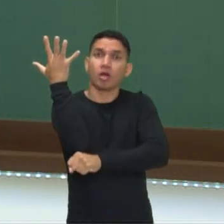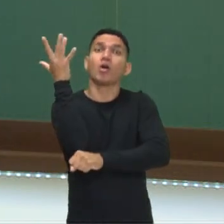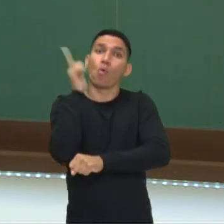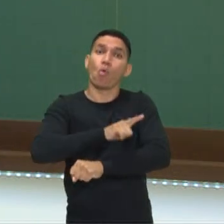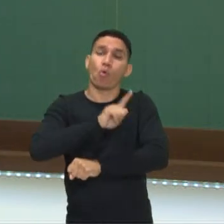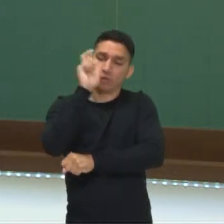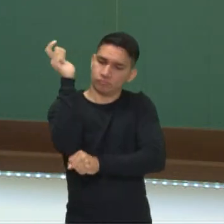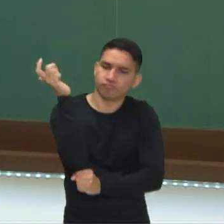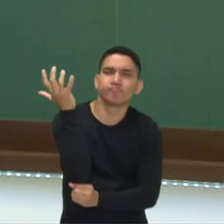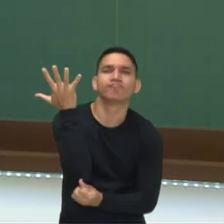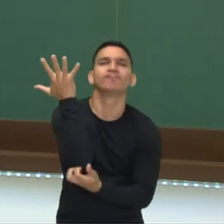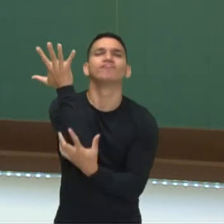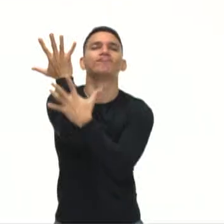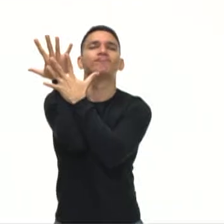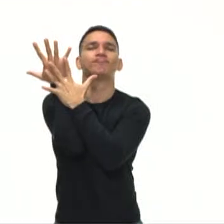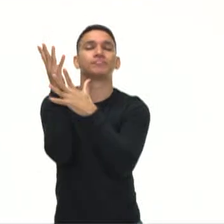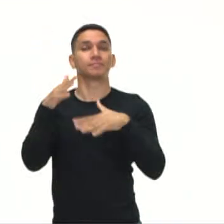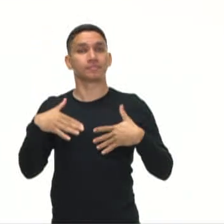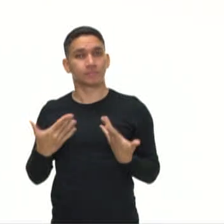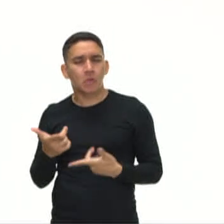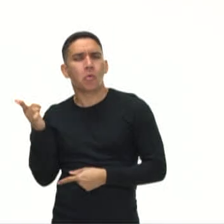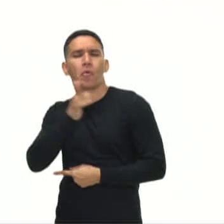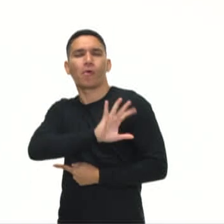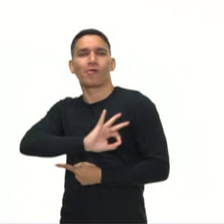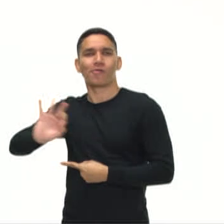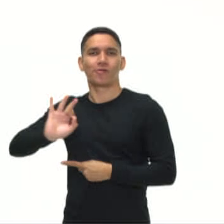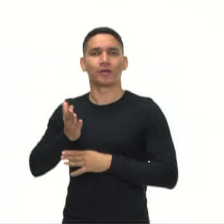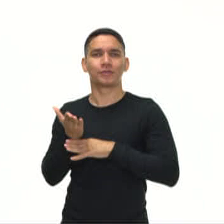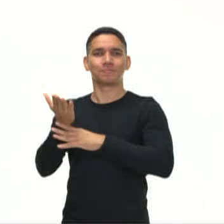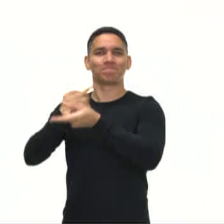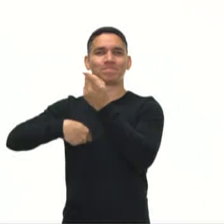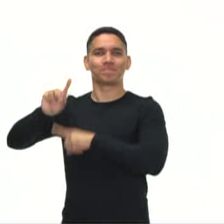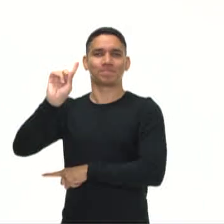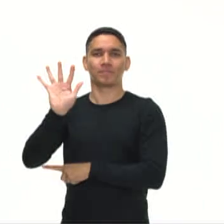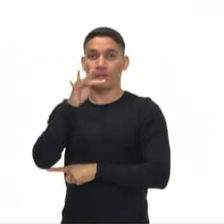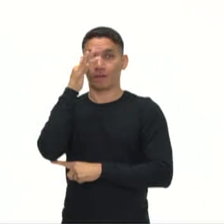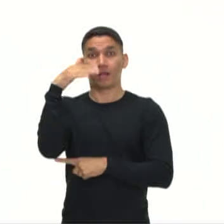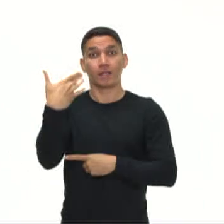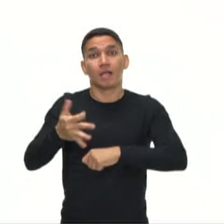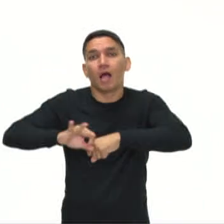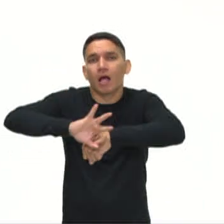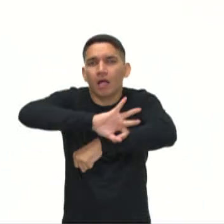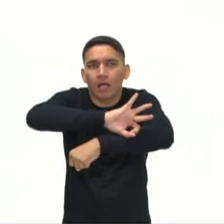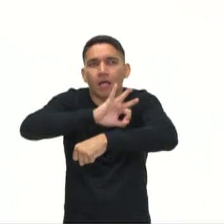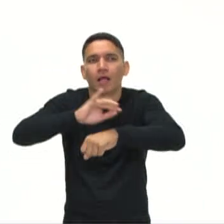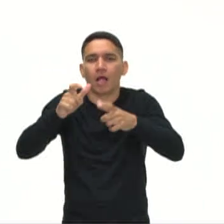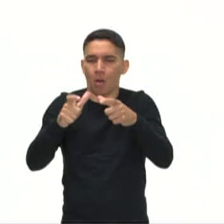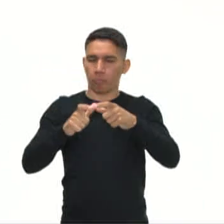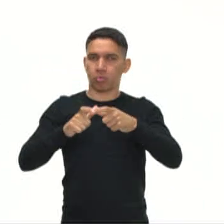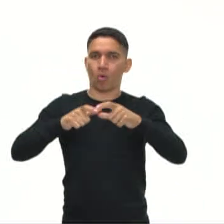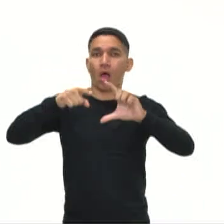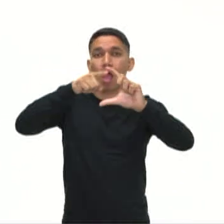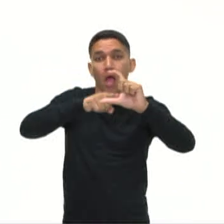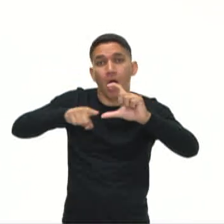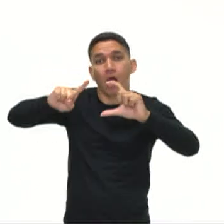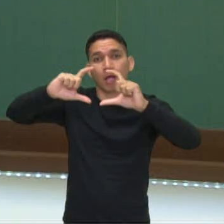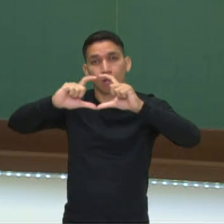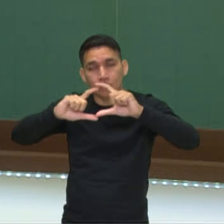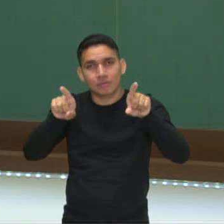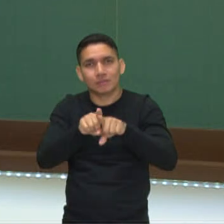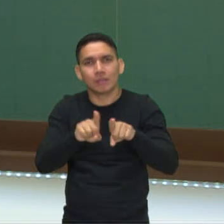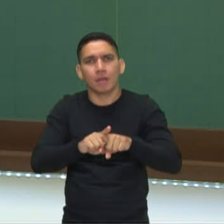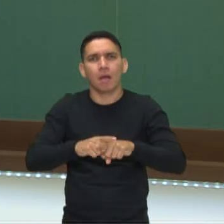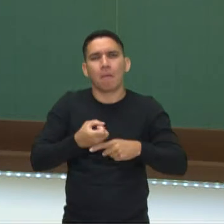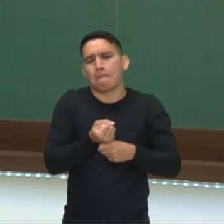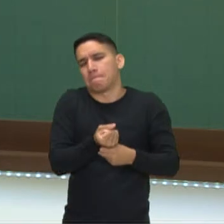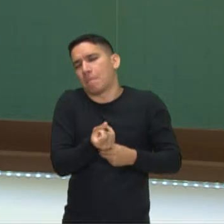por toda a planta de maneira eficiente. Então, essas células, elas são cilíndricas e alongadas e com